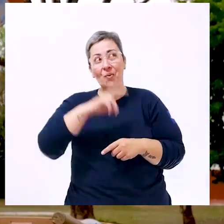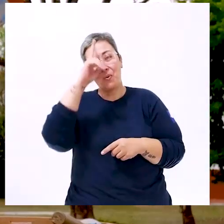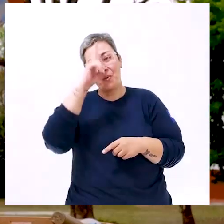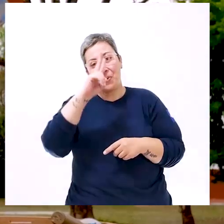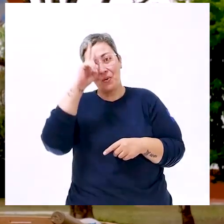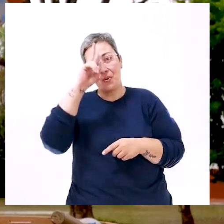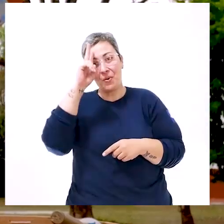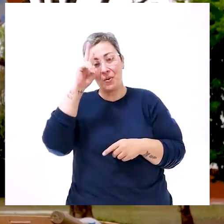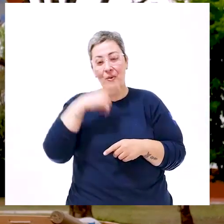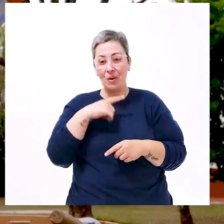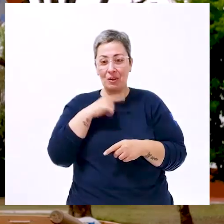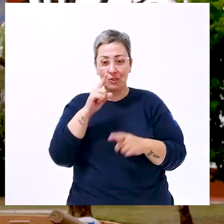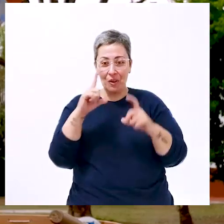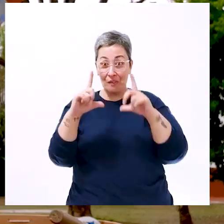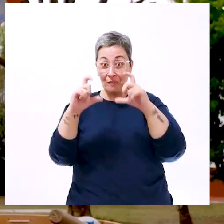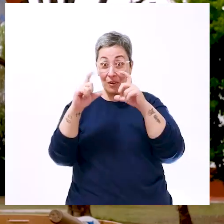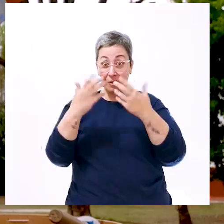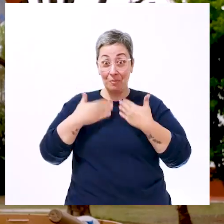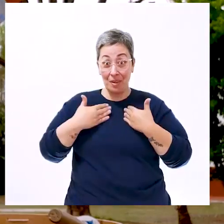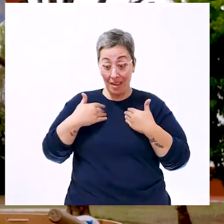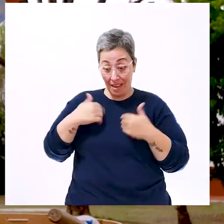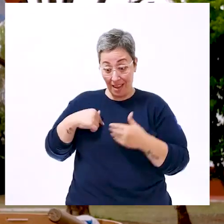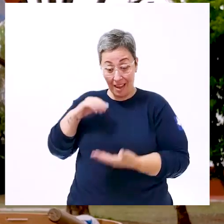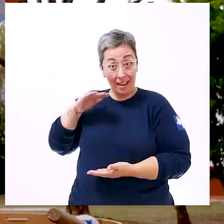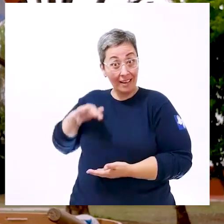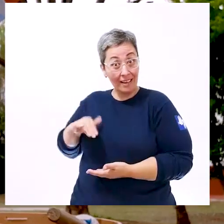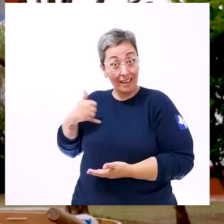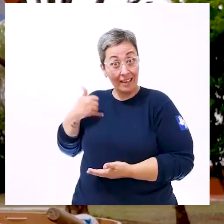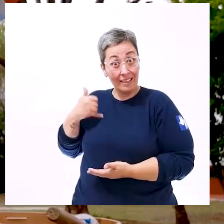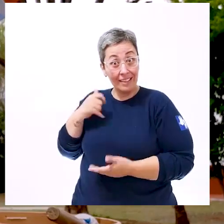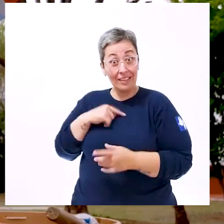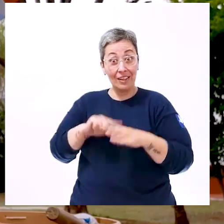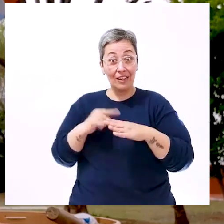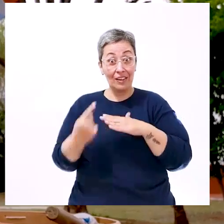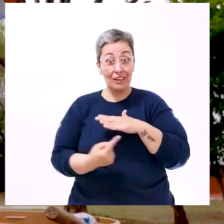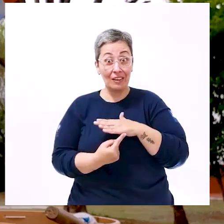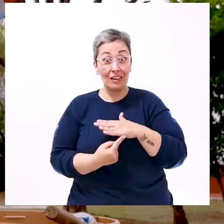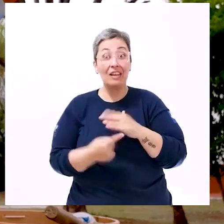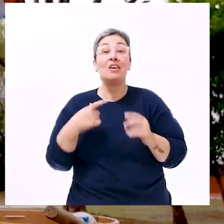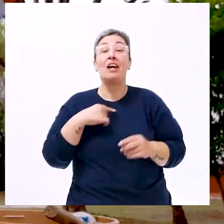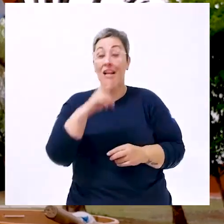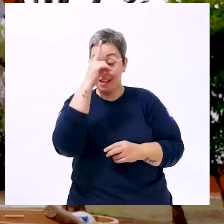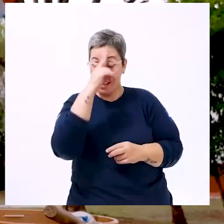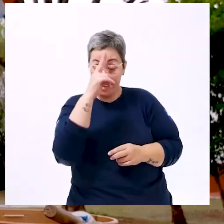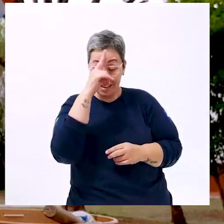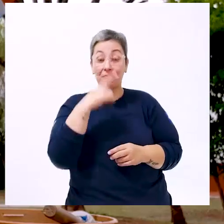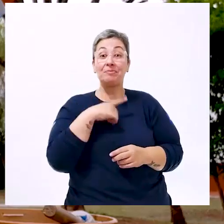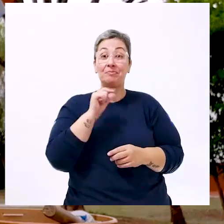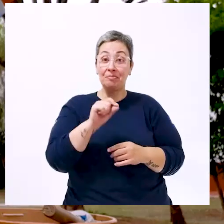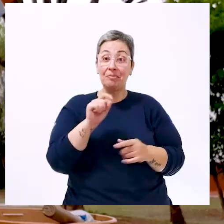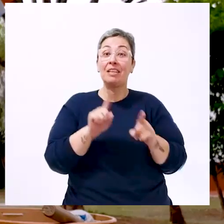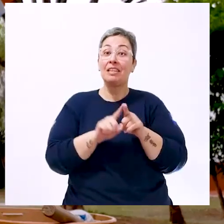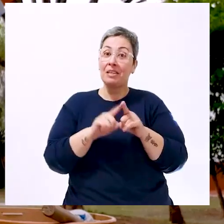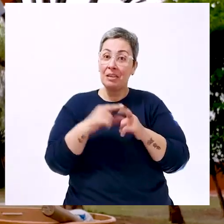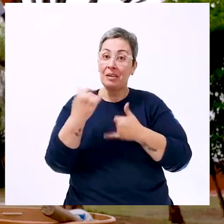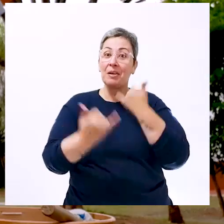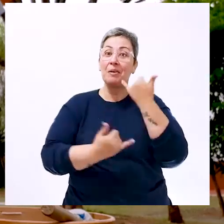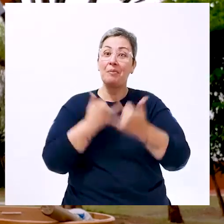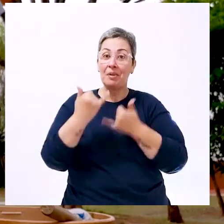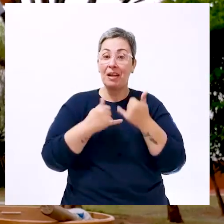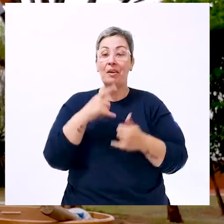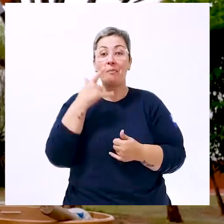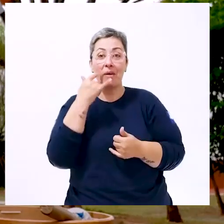que elas se lembraram, quando viram as minhas fotos que eu publiquei nas minhas redes sociais, elas se lembraram de